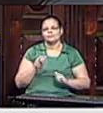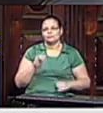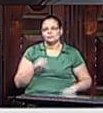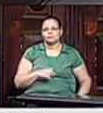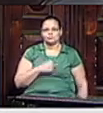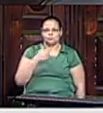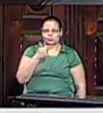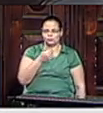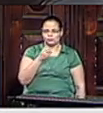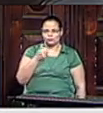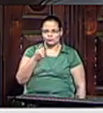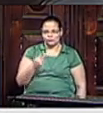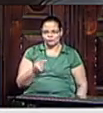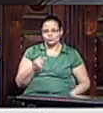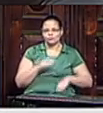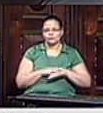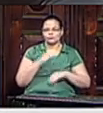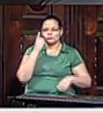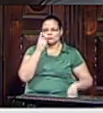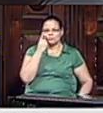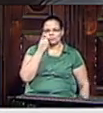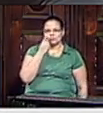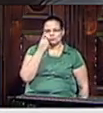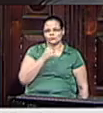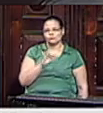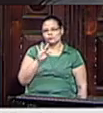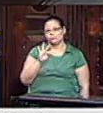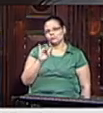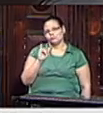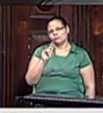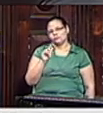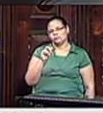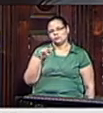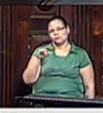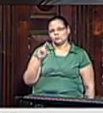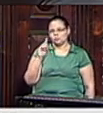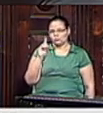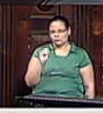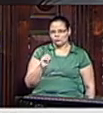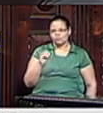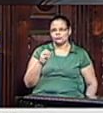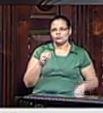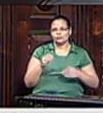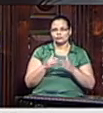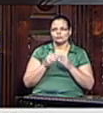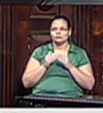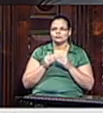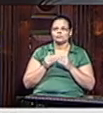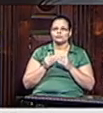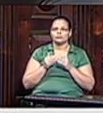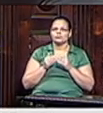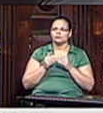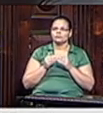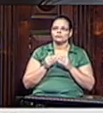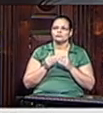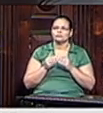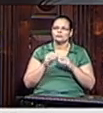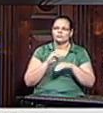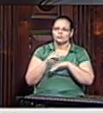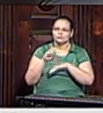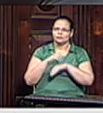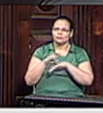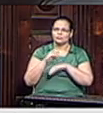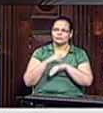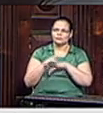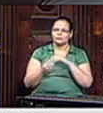208 de 2017, de autoria do deputado Figueiredo, que solicita ao excelentíssimo senhor governador o envio de mensagem dispondo